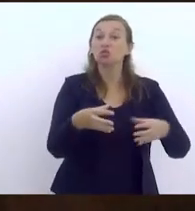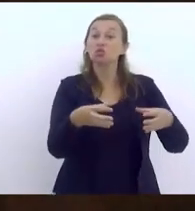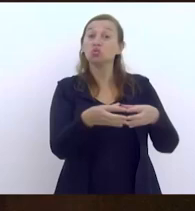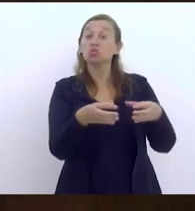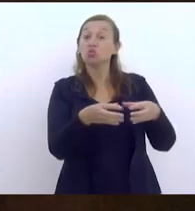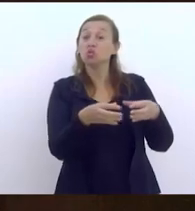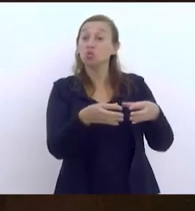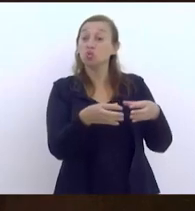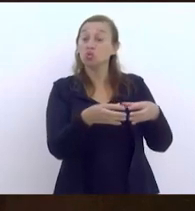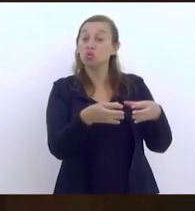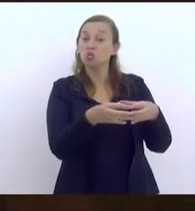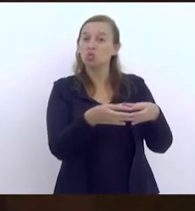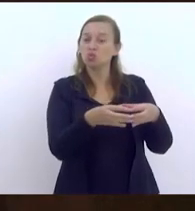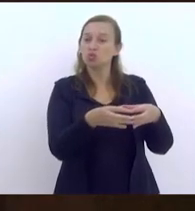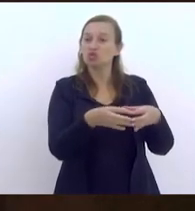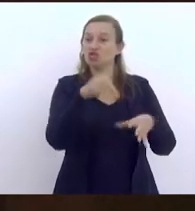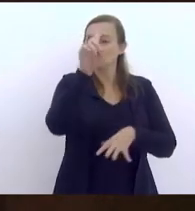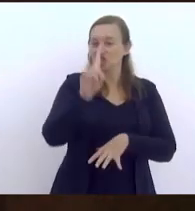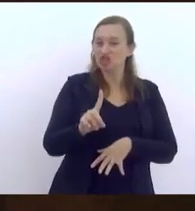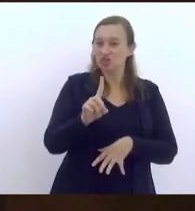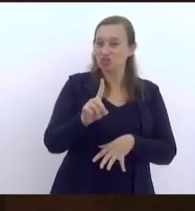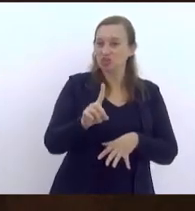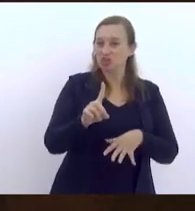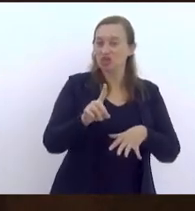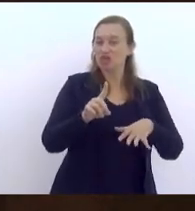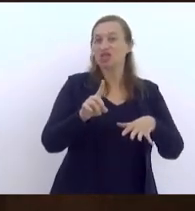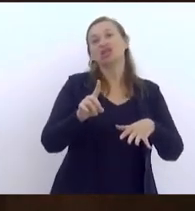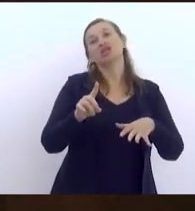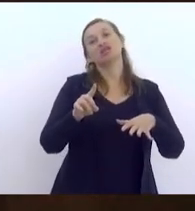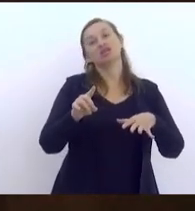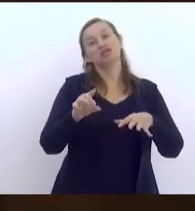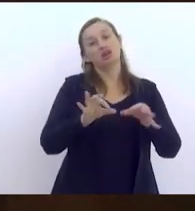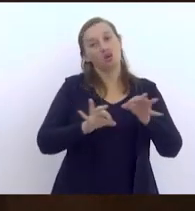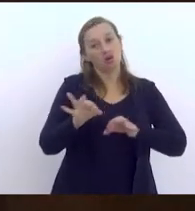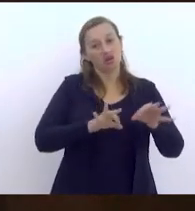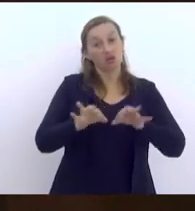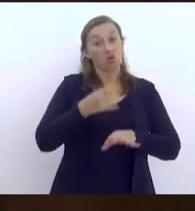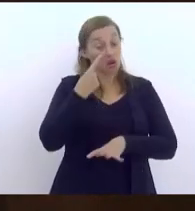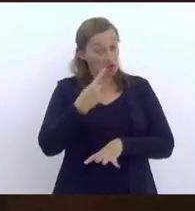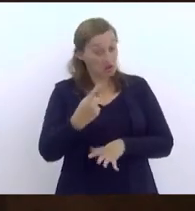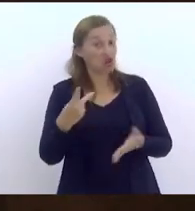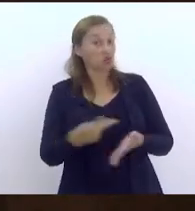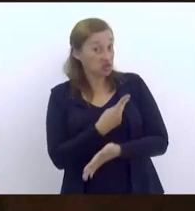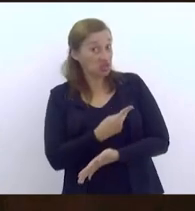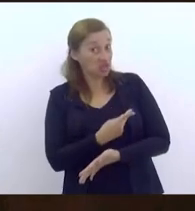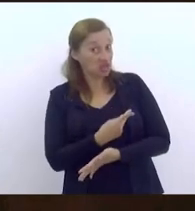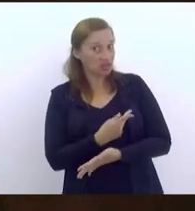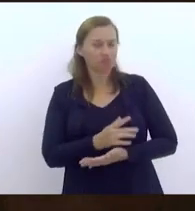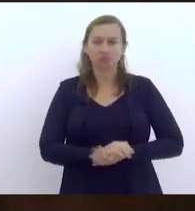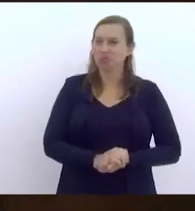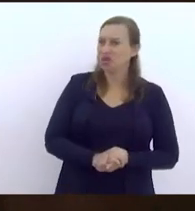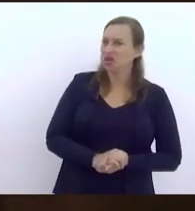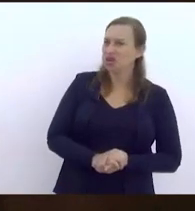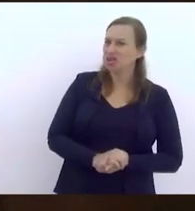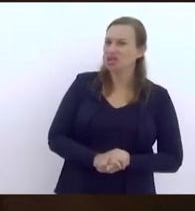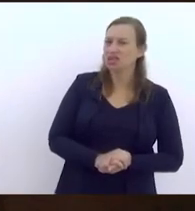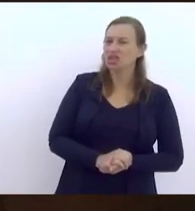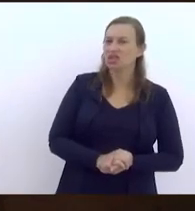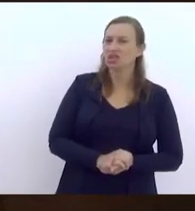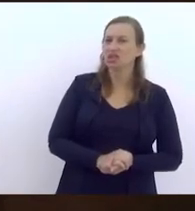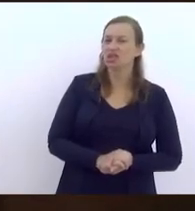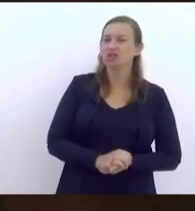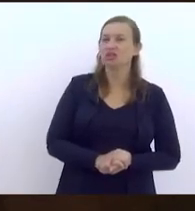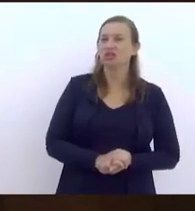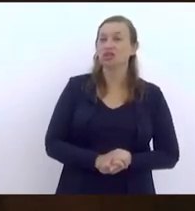maioria dessas organizações. E é isto que eu quero ver acontecer. Que, de uma vez por